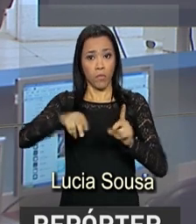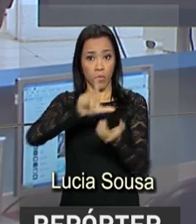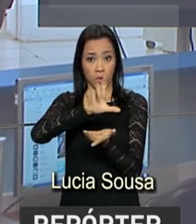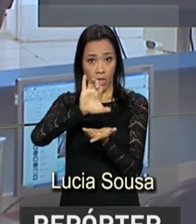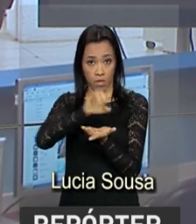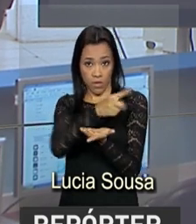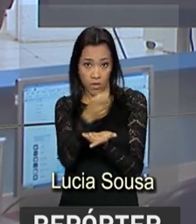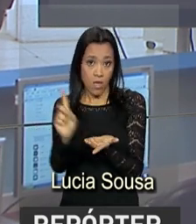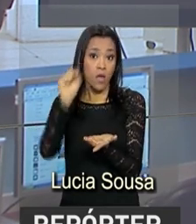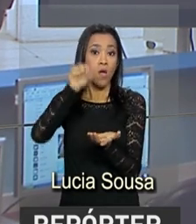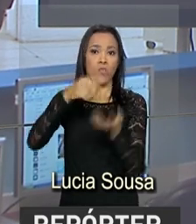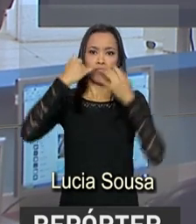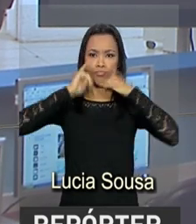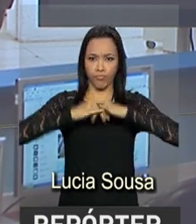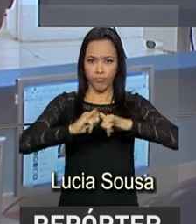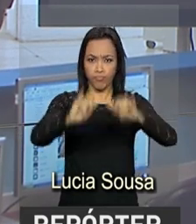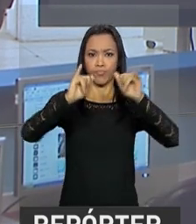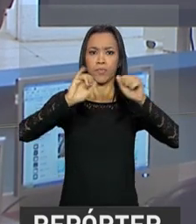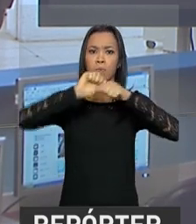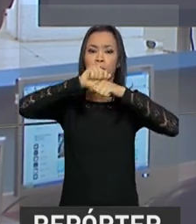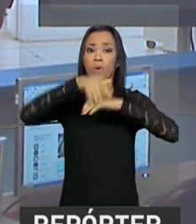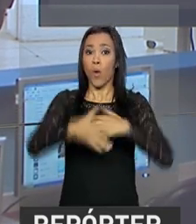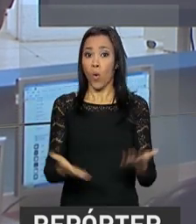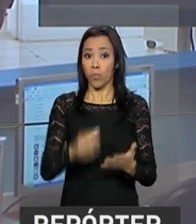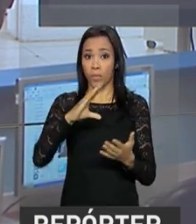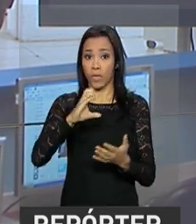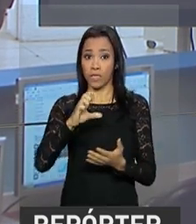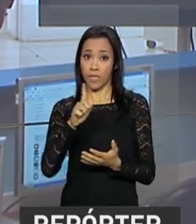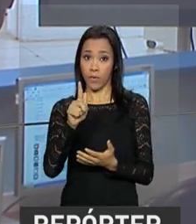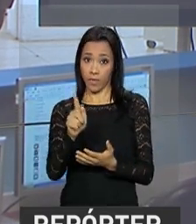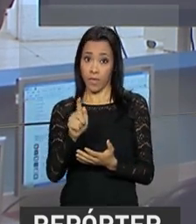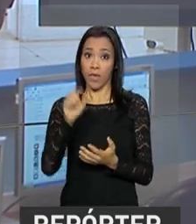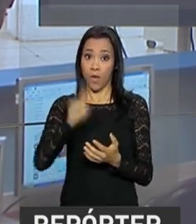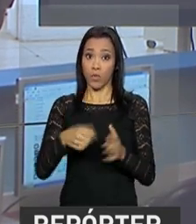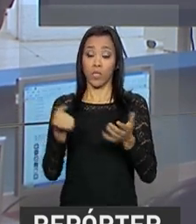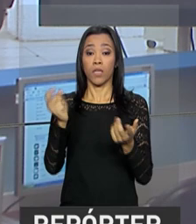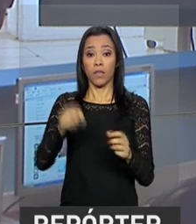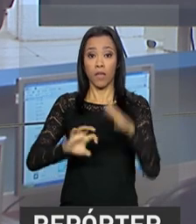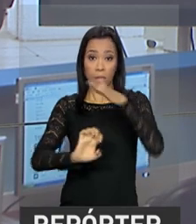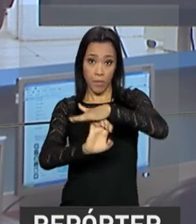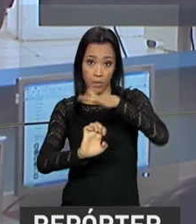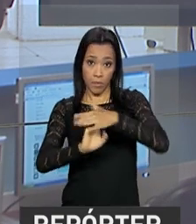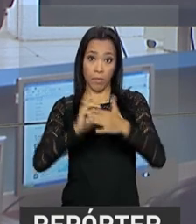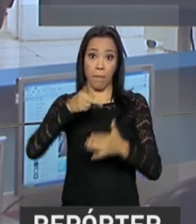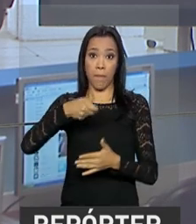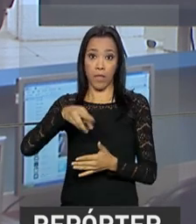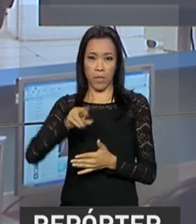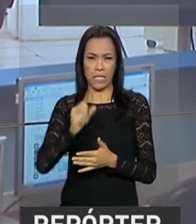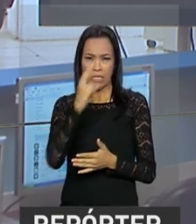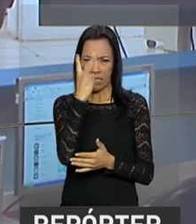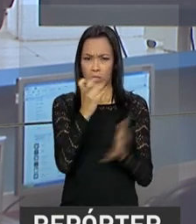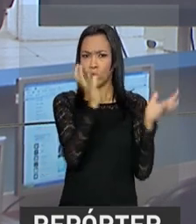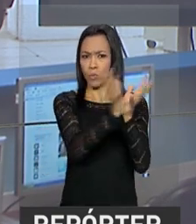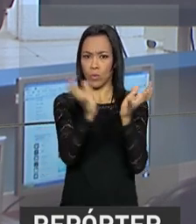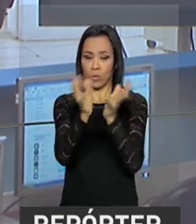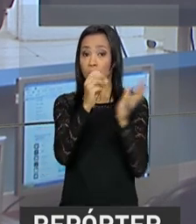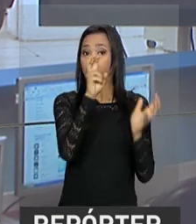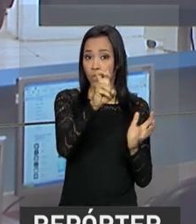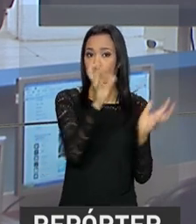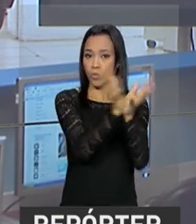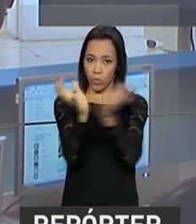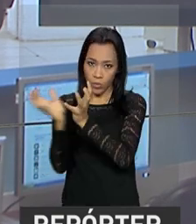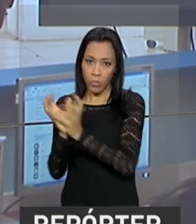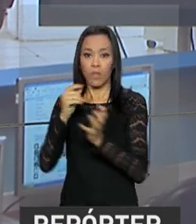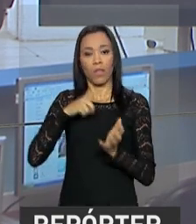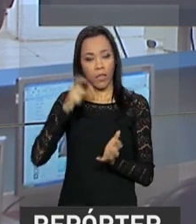de energia de Goiás, CELG-D, controlada hoje pela Eletrobras. 5 grupos já demonstraram interesse pela compra da empresa. Inicialmente,